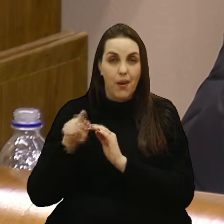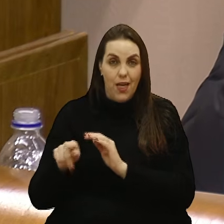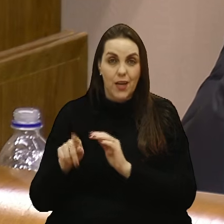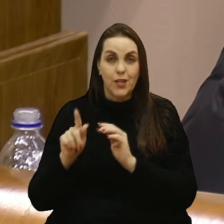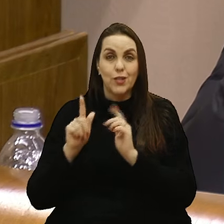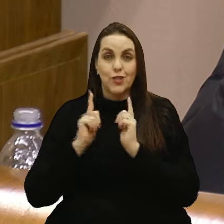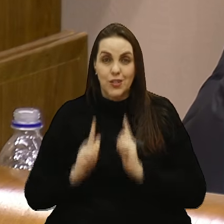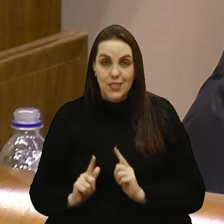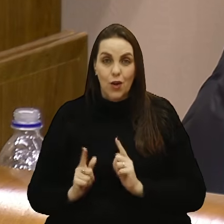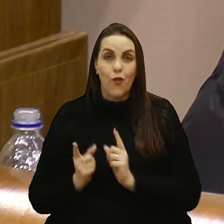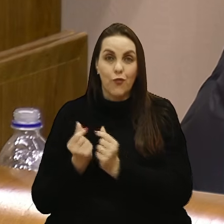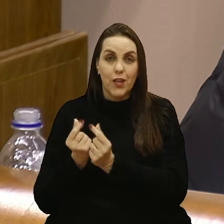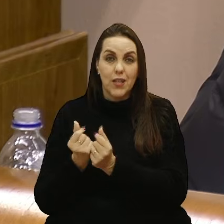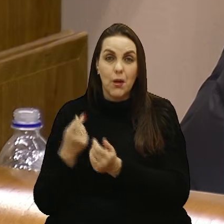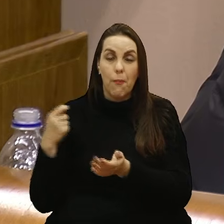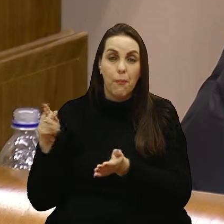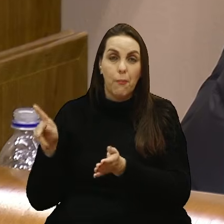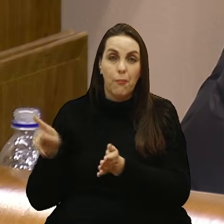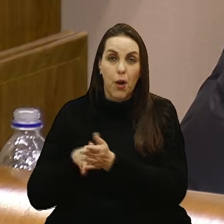pagamento. Né?